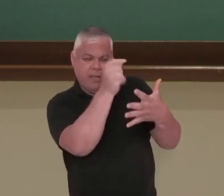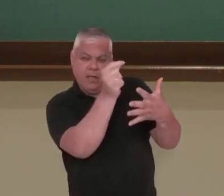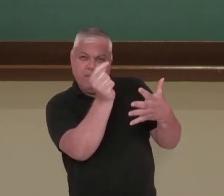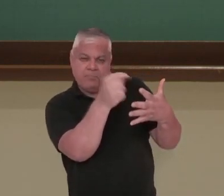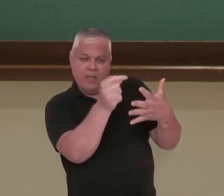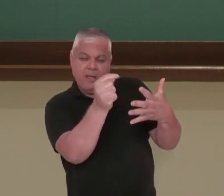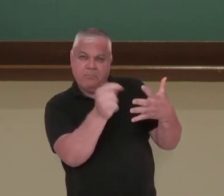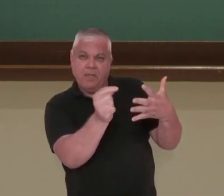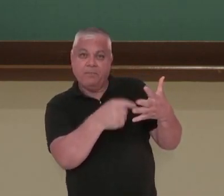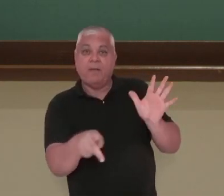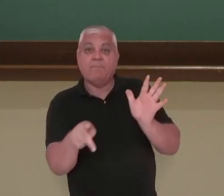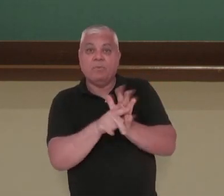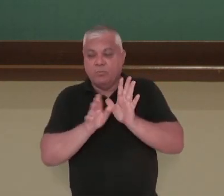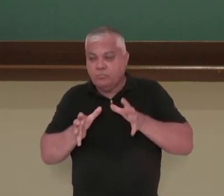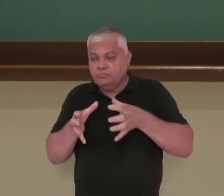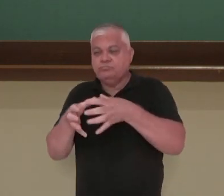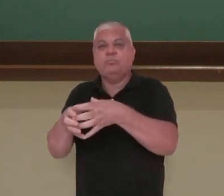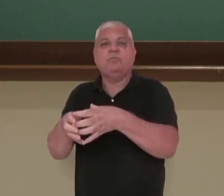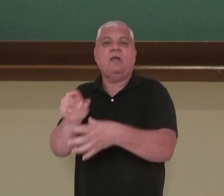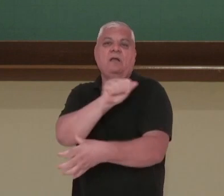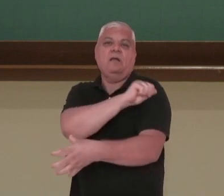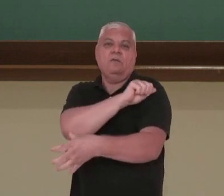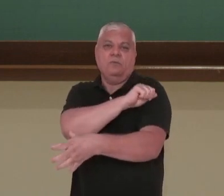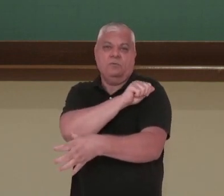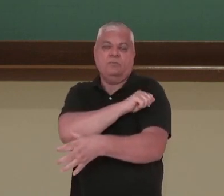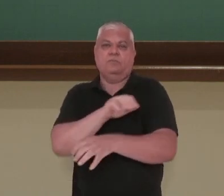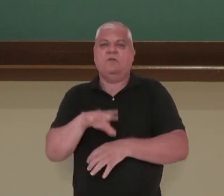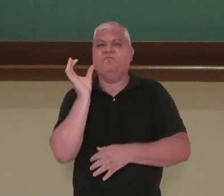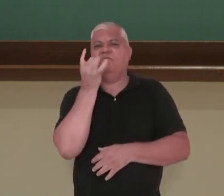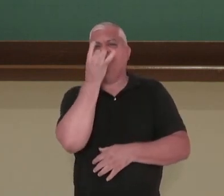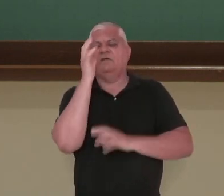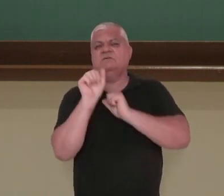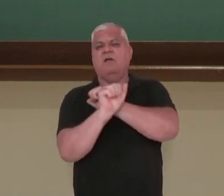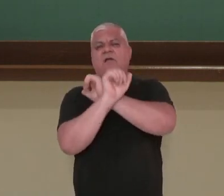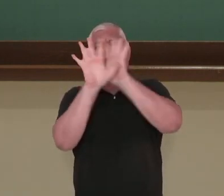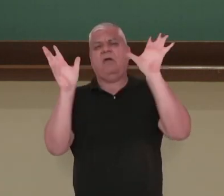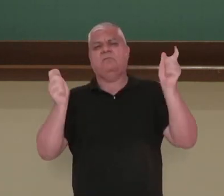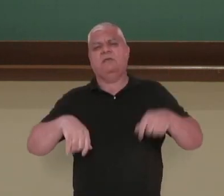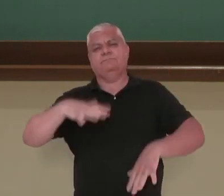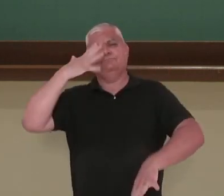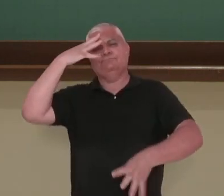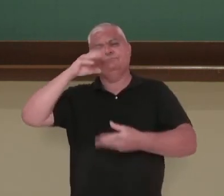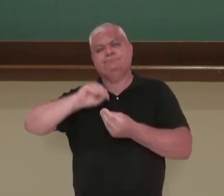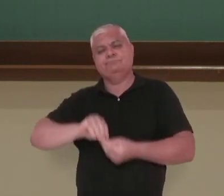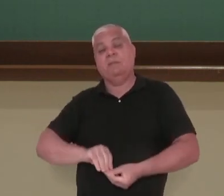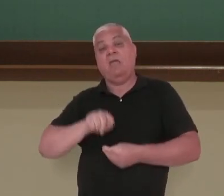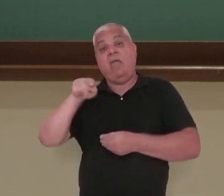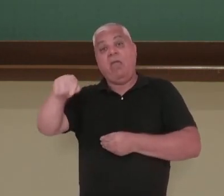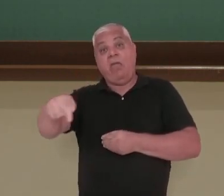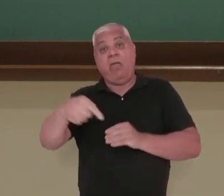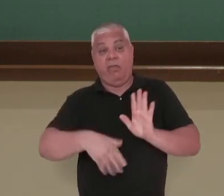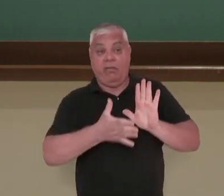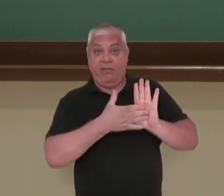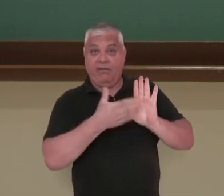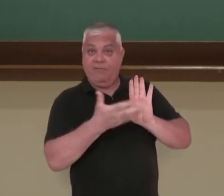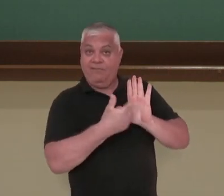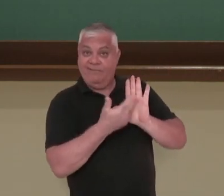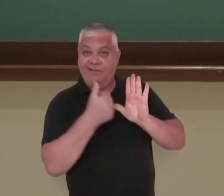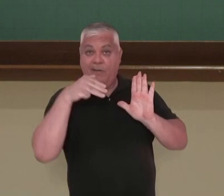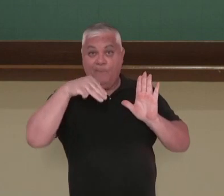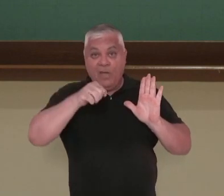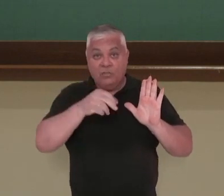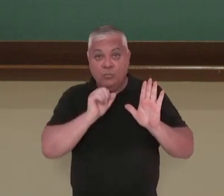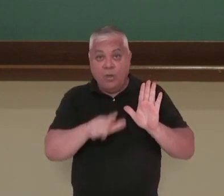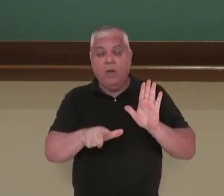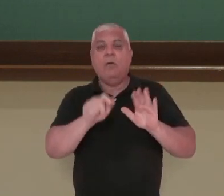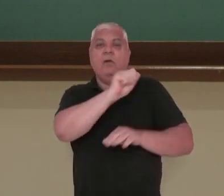alunos, assim de uma maneira mais fácil e transparente para que todos compreendam. No manual do aluno também vai estar lá a especificação.